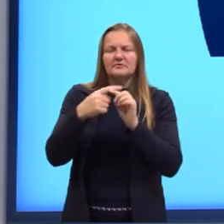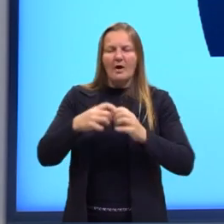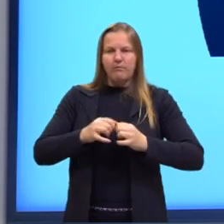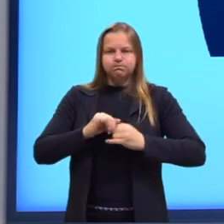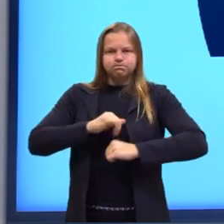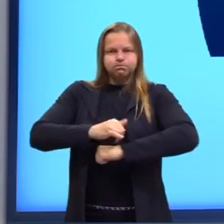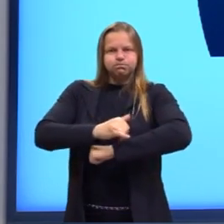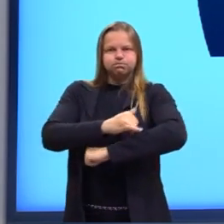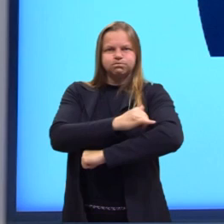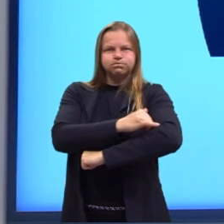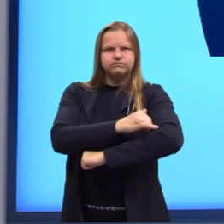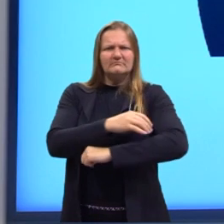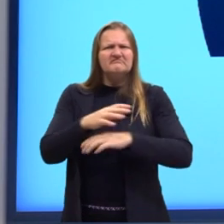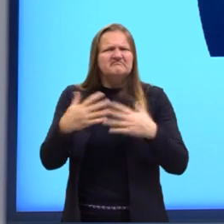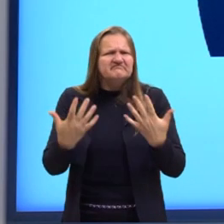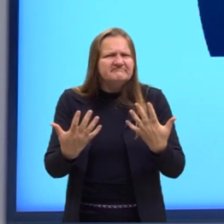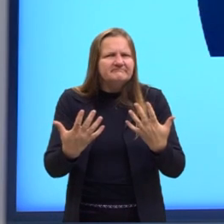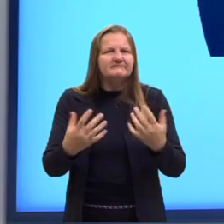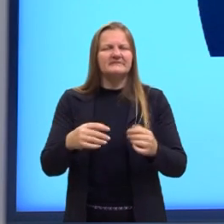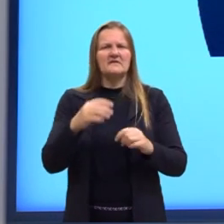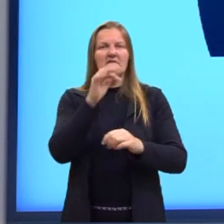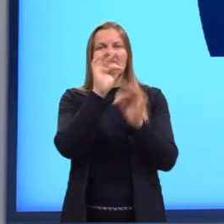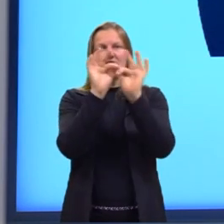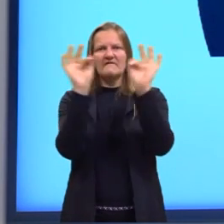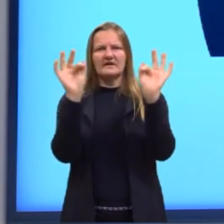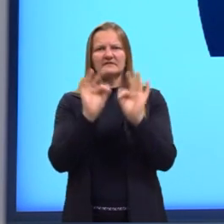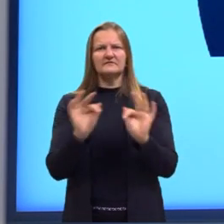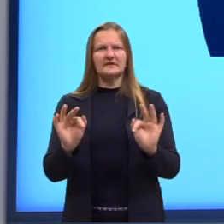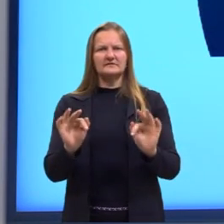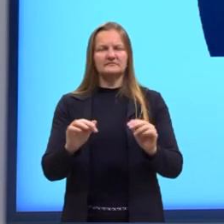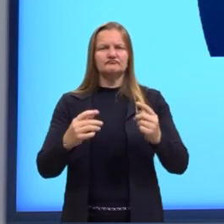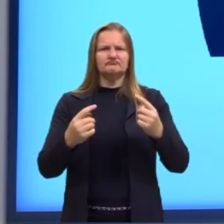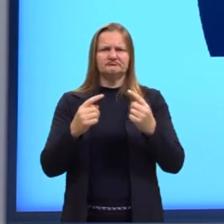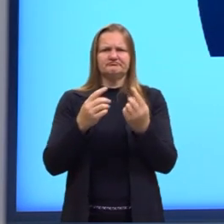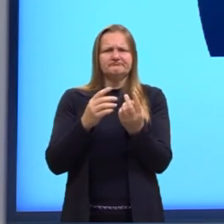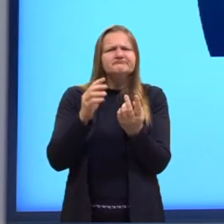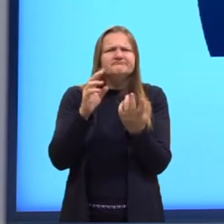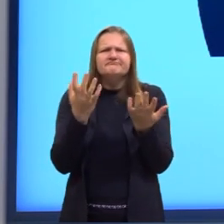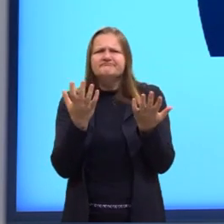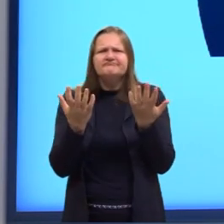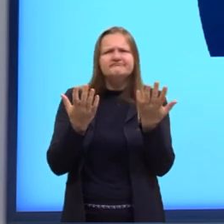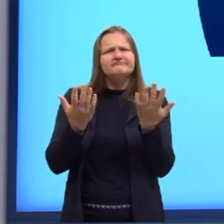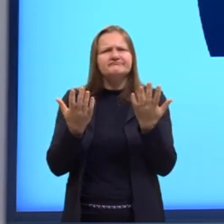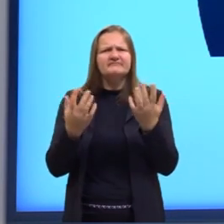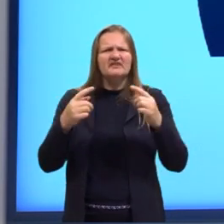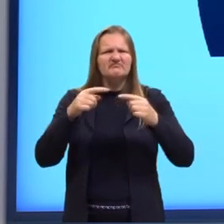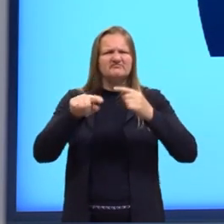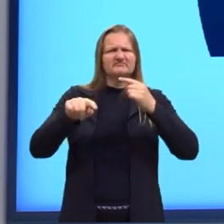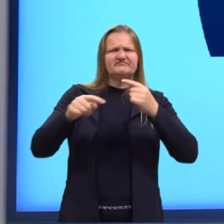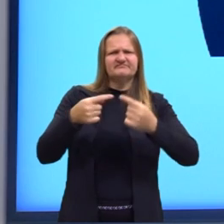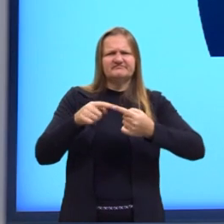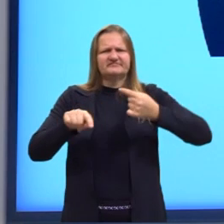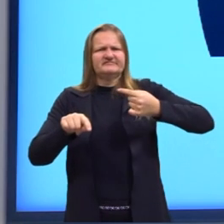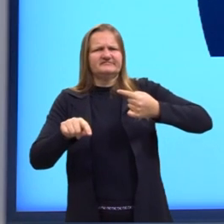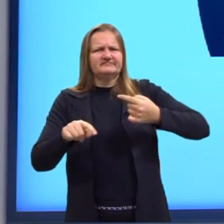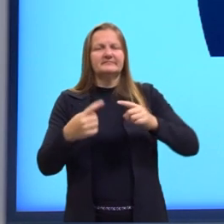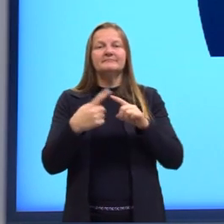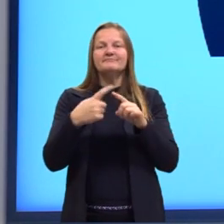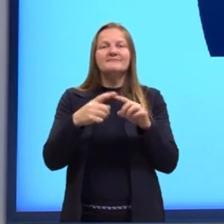engorda né as frases acima elas aparentemente são contraditórias